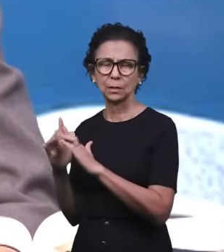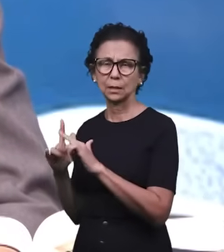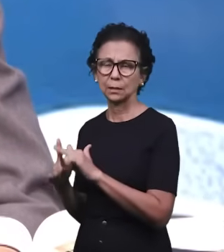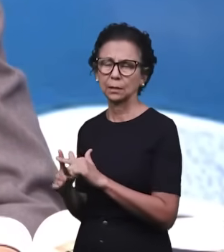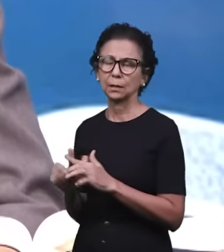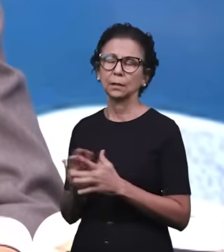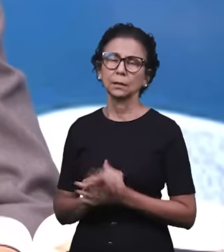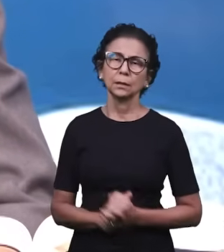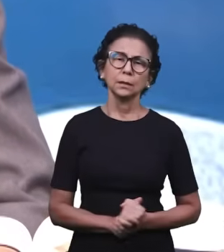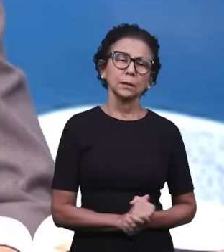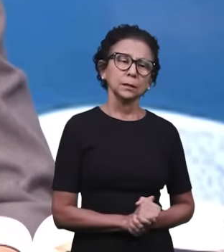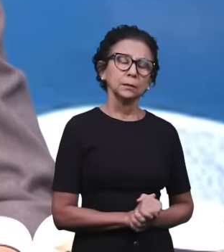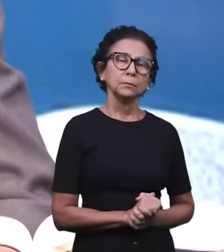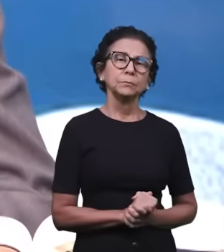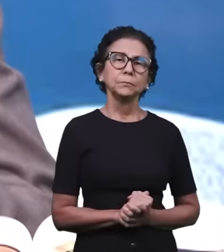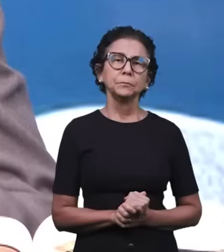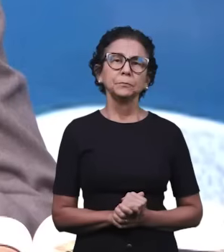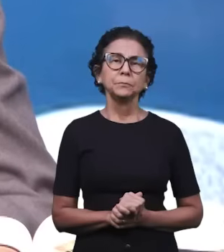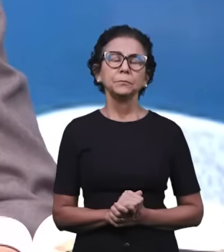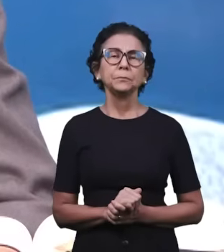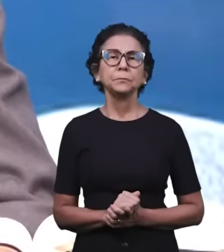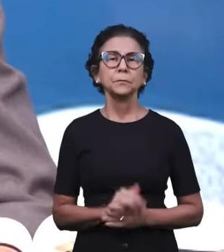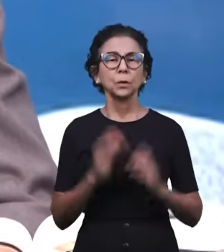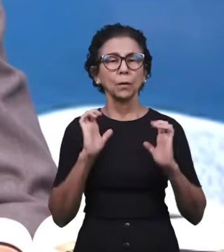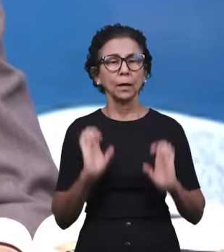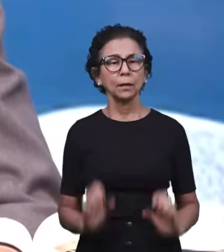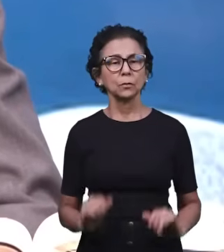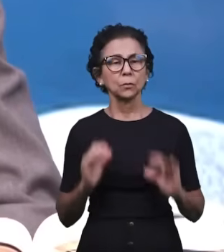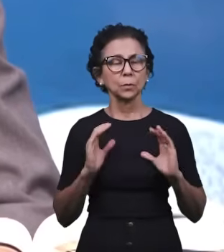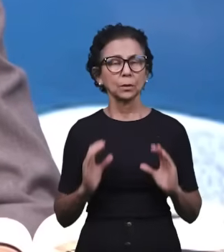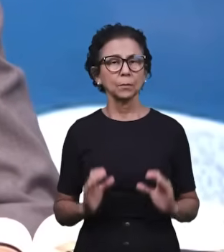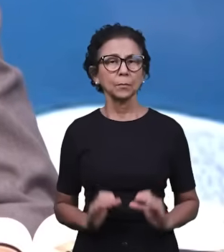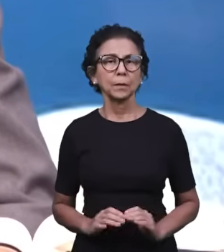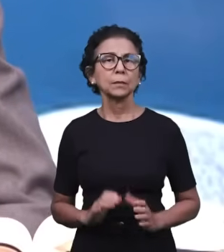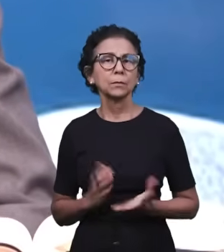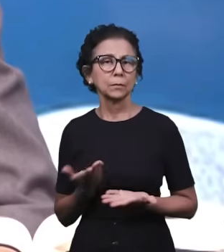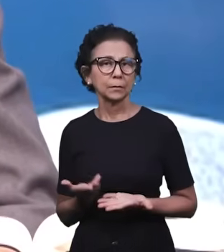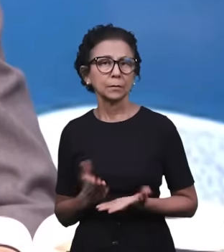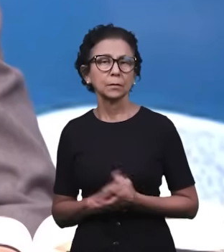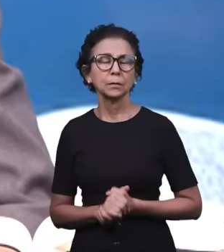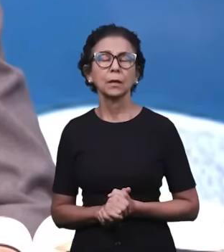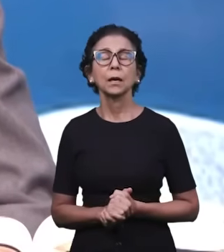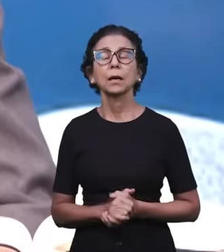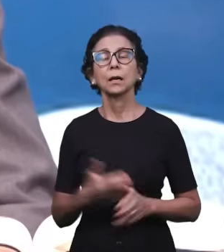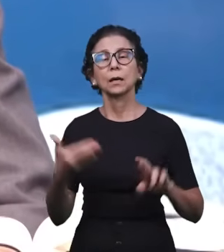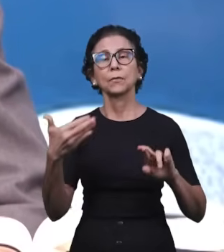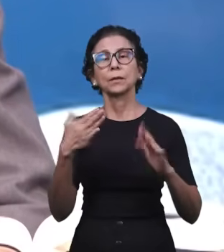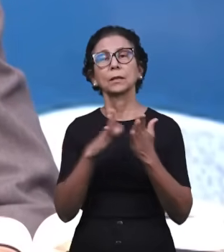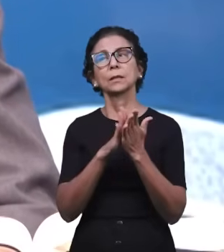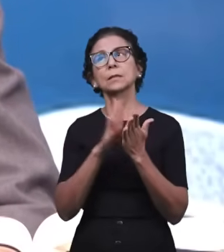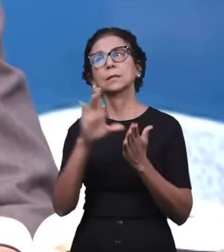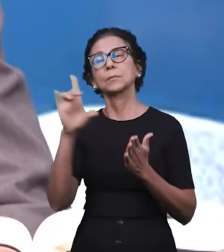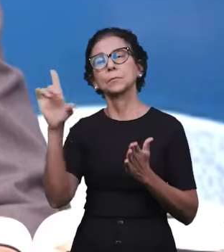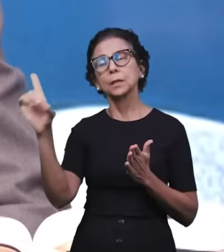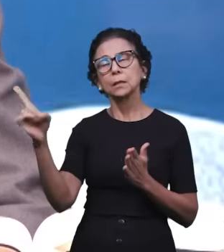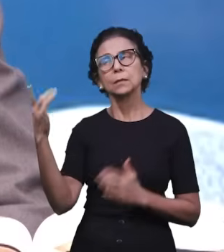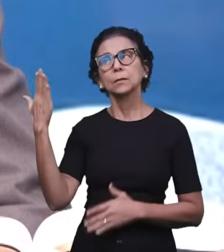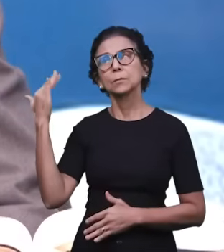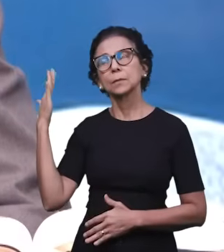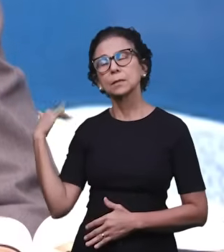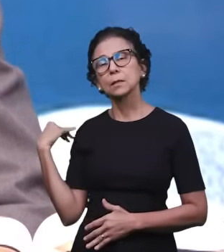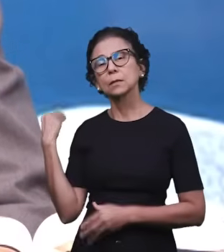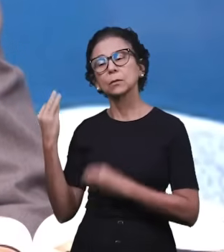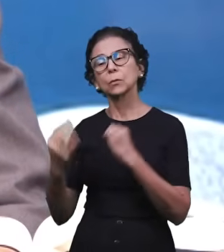e comportamental que nós estamos passando aqui à luz também das Escrituras, como isso acontecia nos dias dos